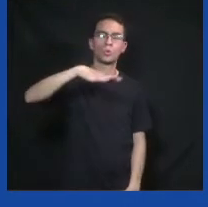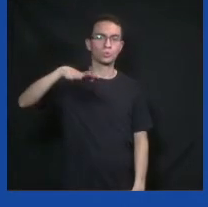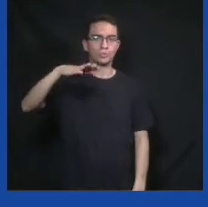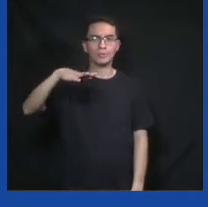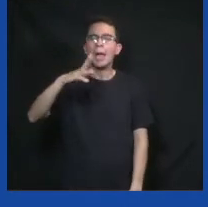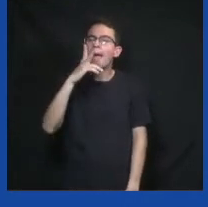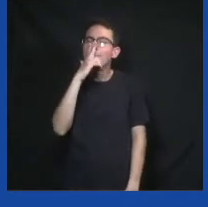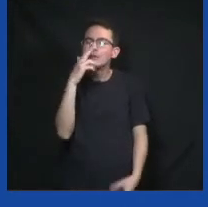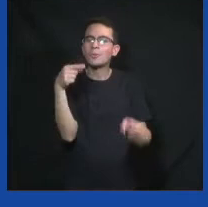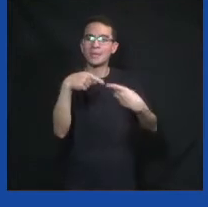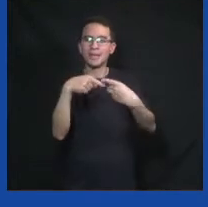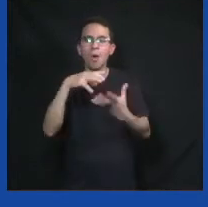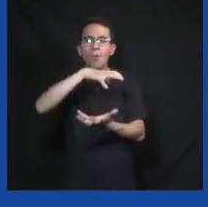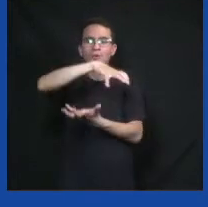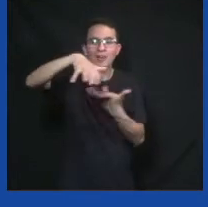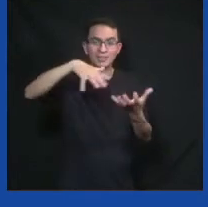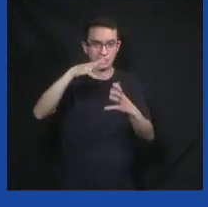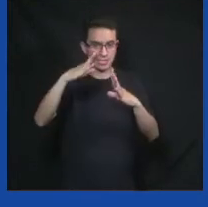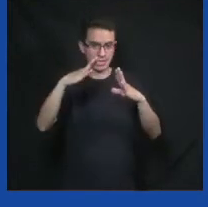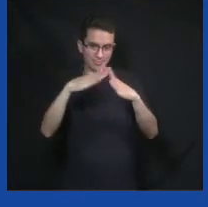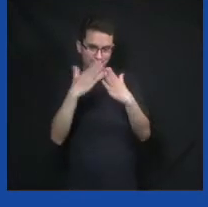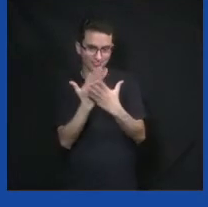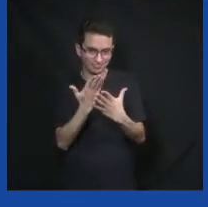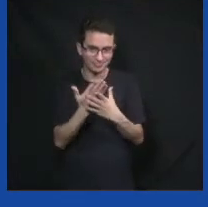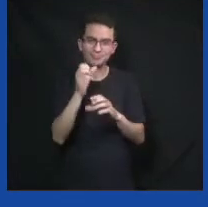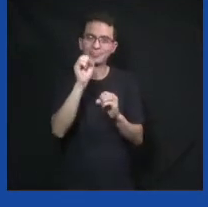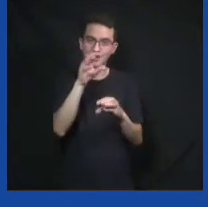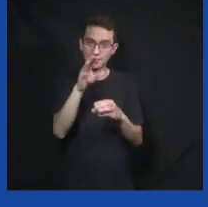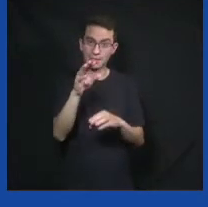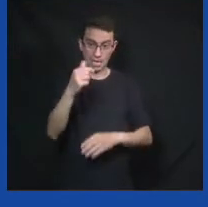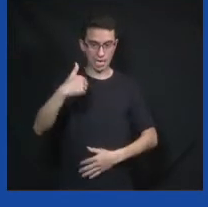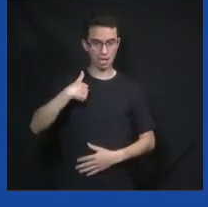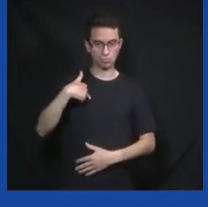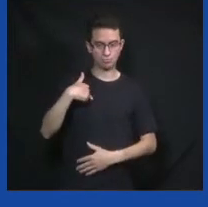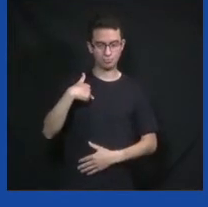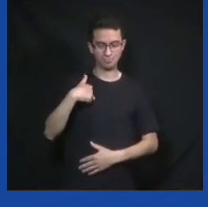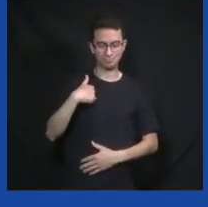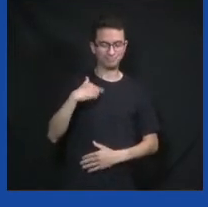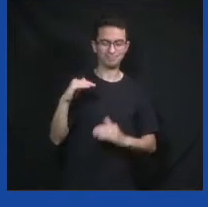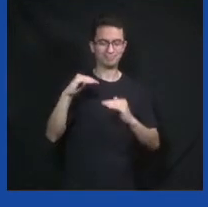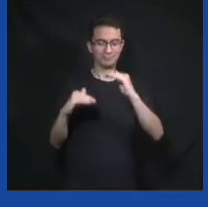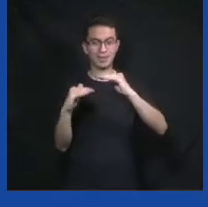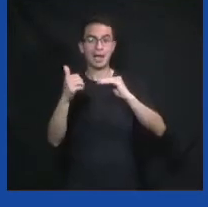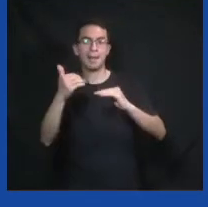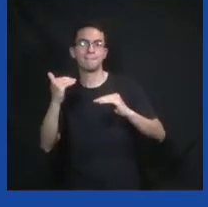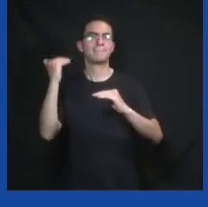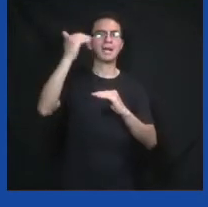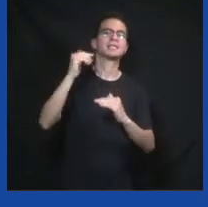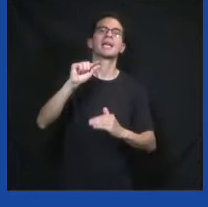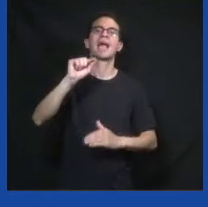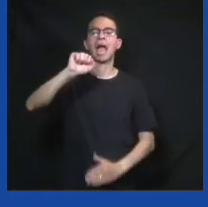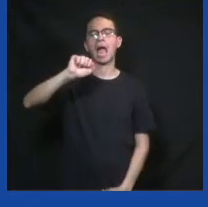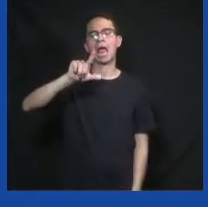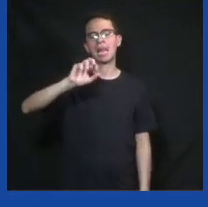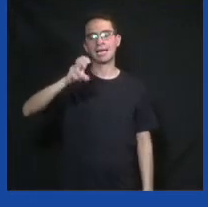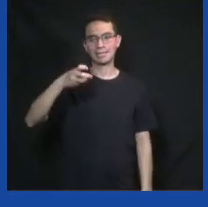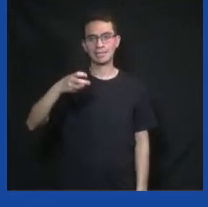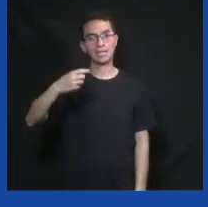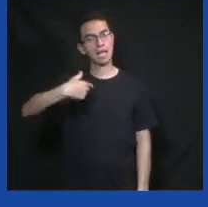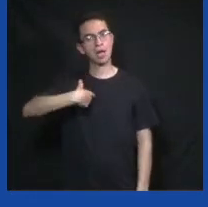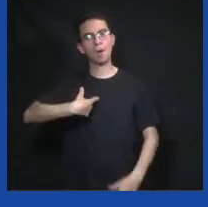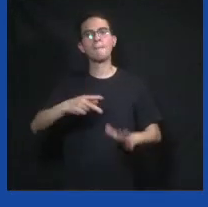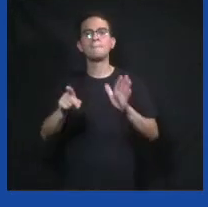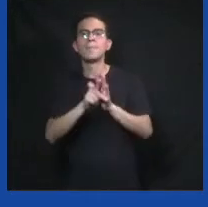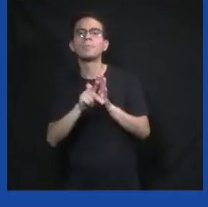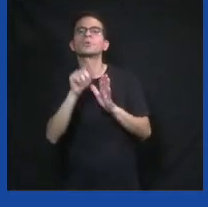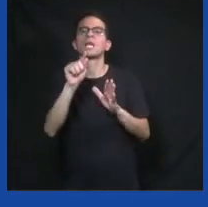o Alex faz muito mais parte do que eu, né? O universo da pedagogia, da educação, enfim. Eu venho da ciência política com essa trajetória, né,